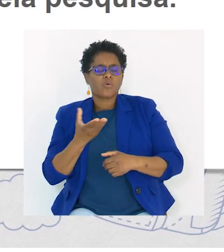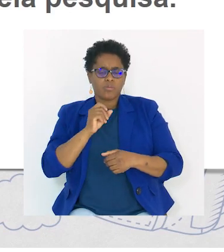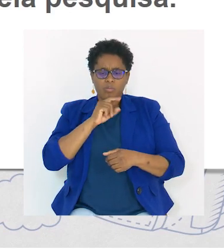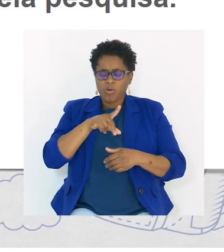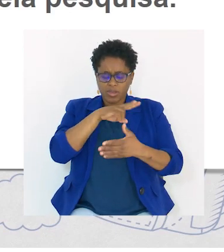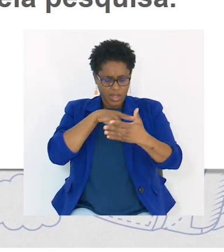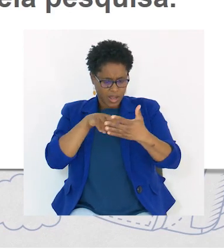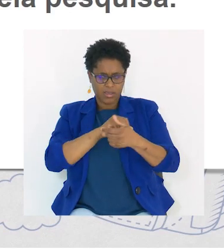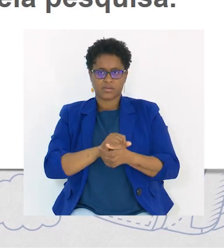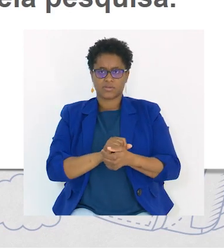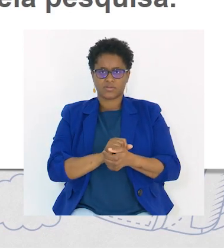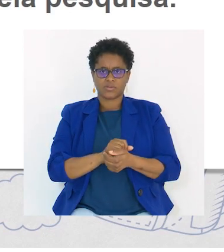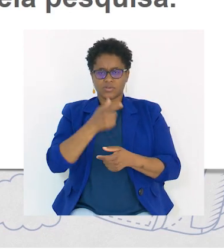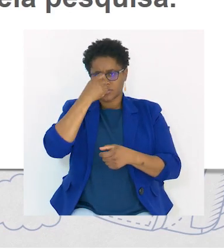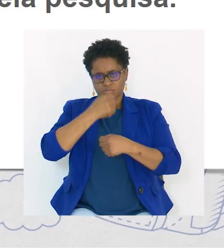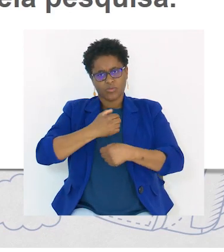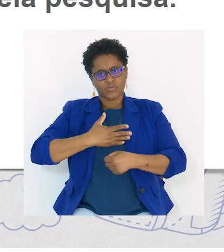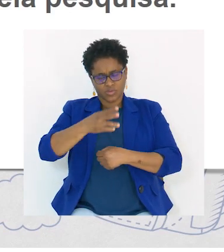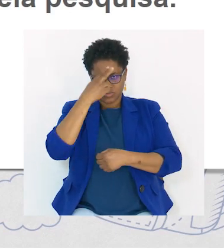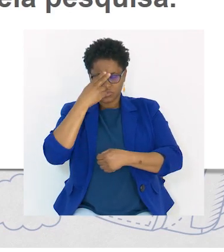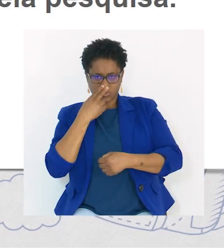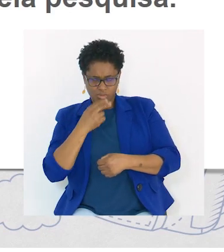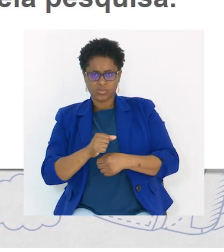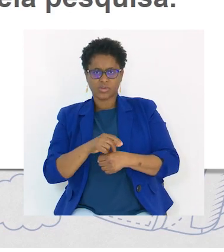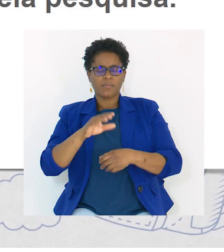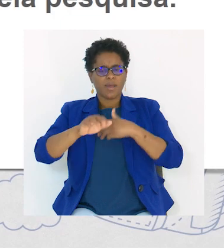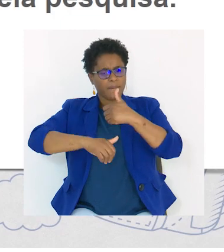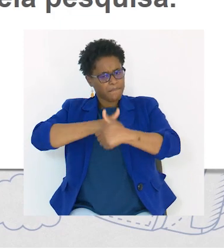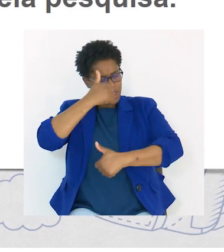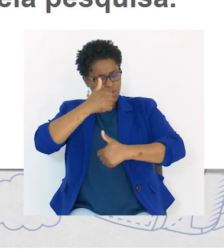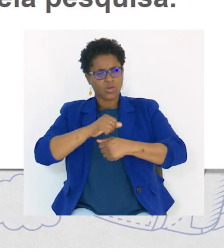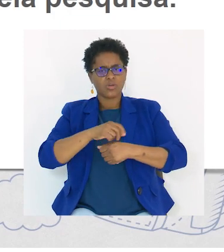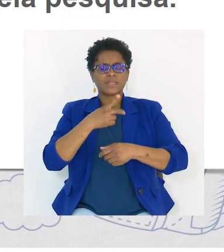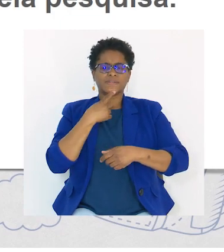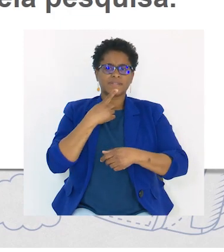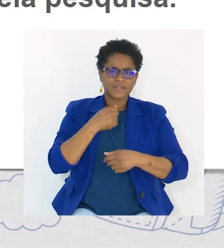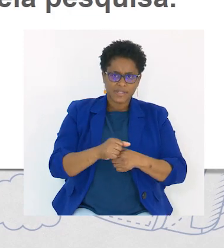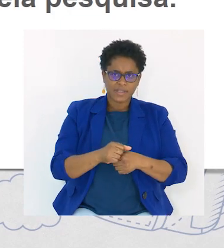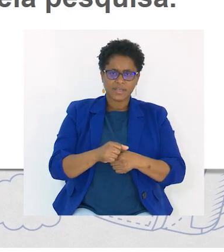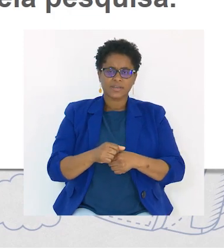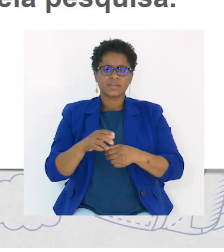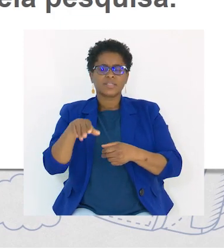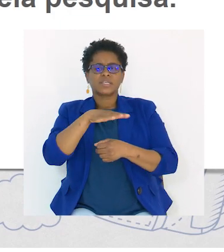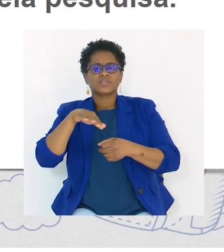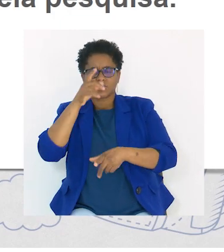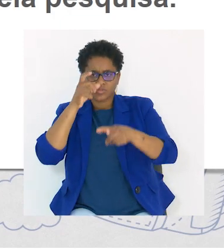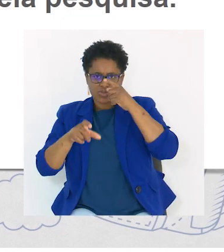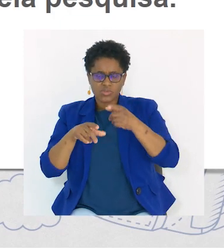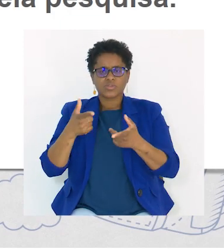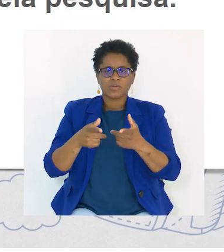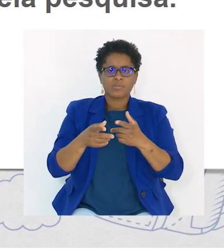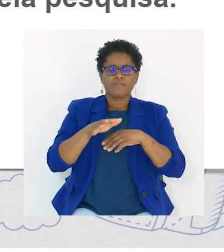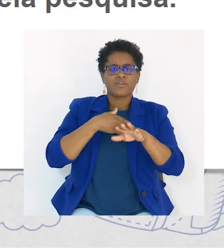O historiador, para melhor compreender as manifestações humanas, no sentido de fazer a sua reconstrução